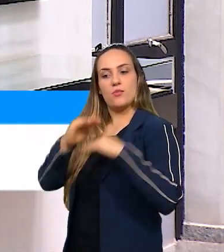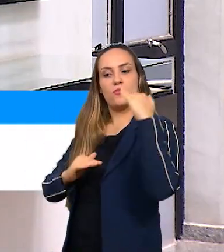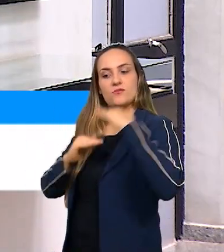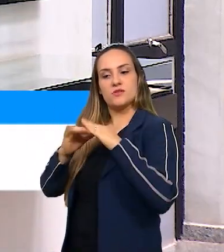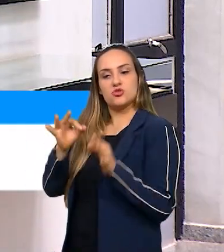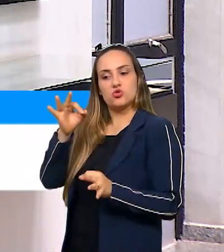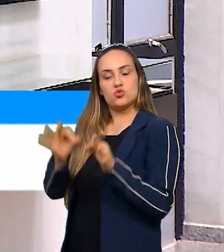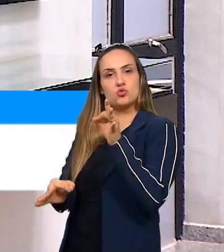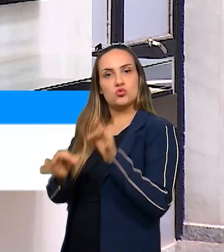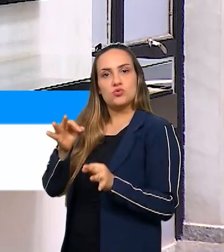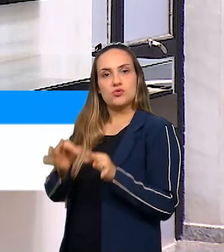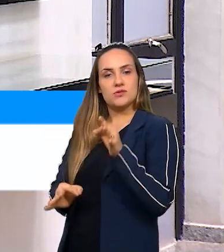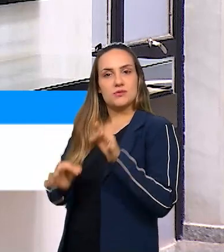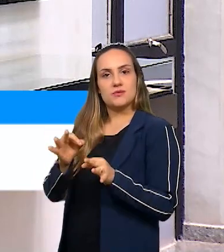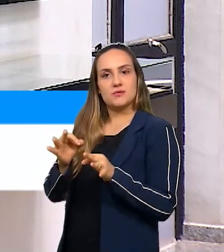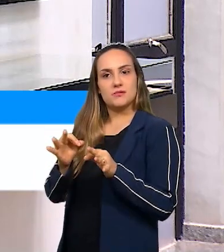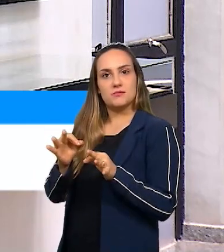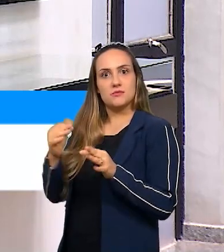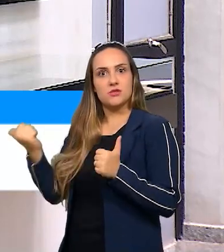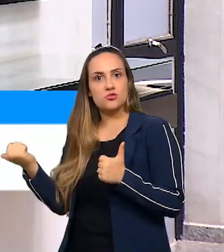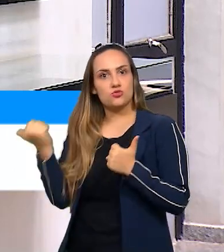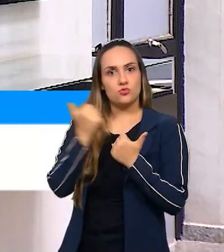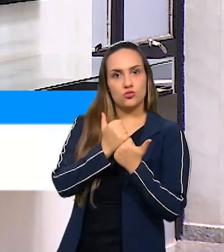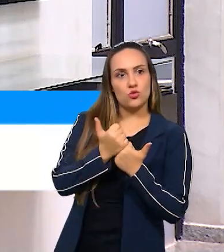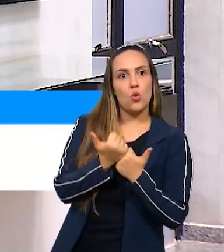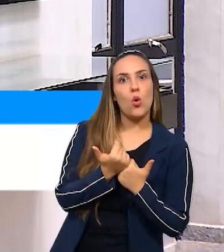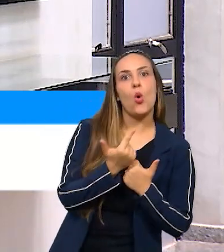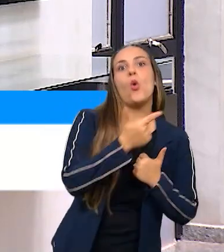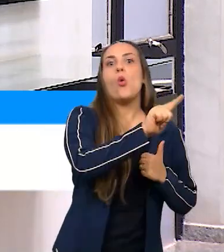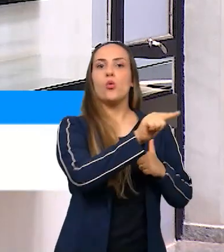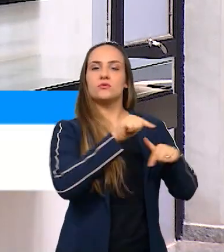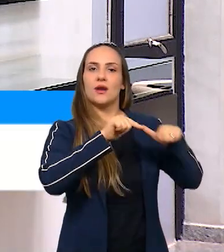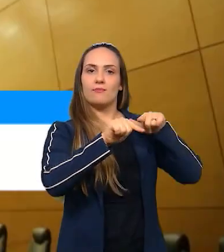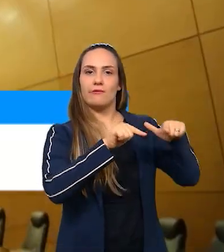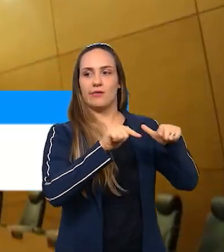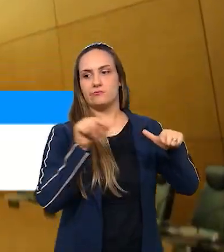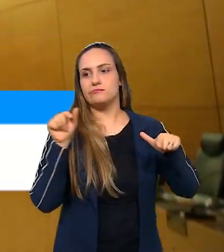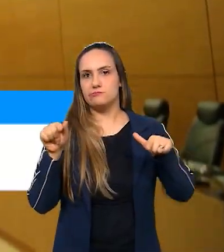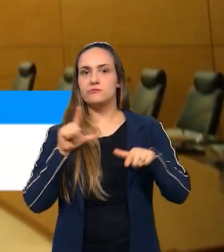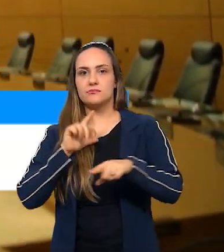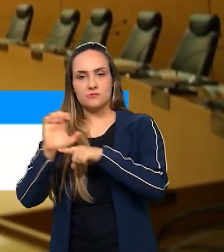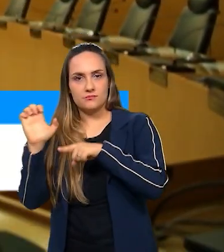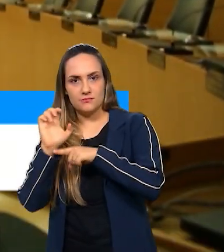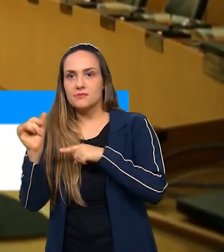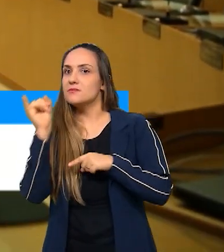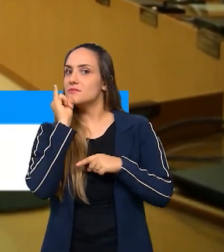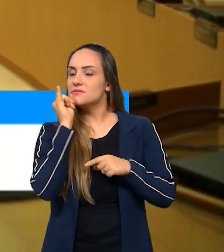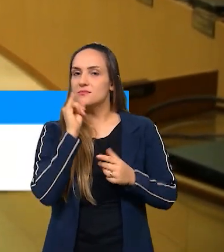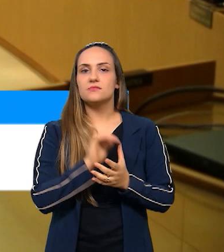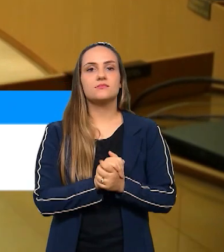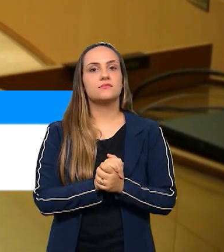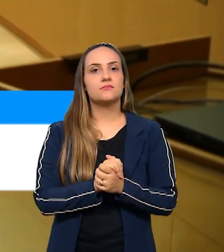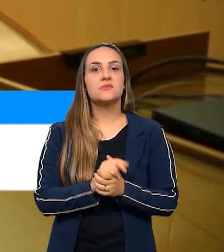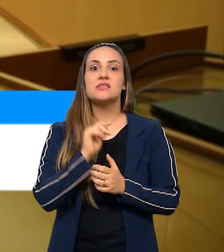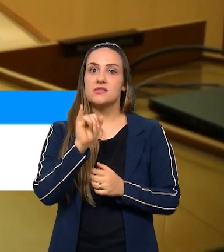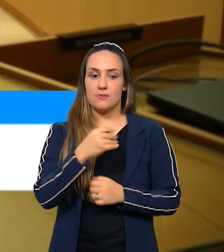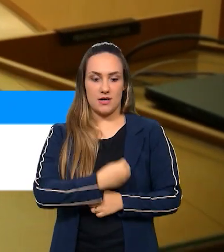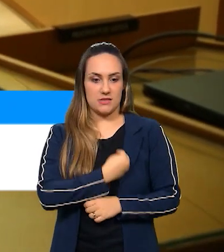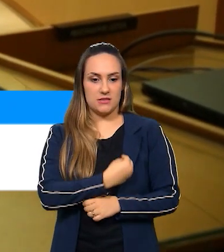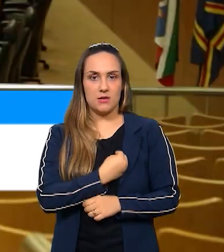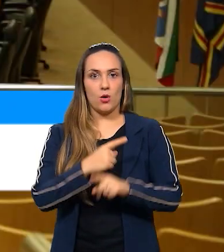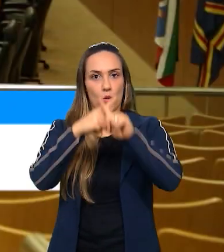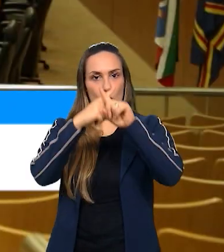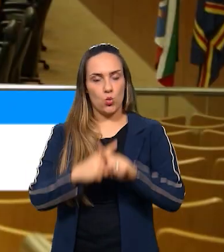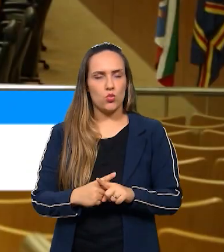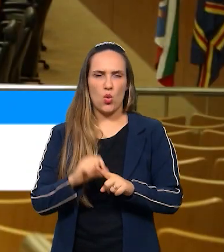aos magistrados que exercerem atividades além de suas funções regulares, como, por exemplo, ser membro de comissão de